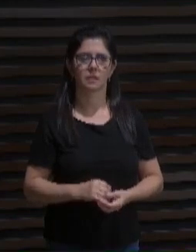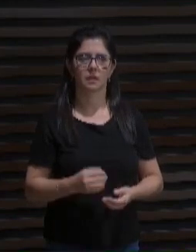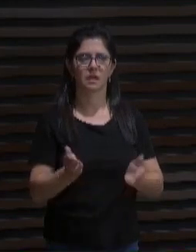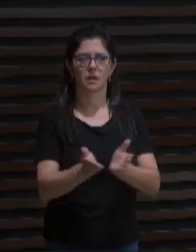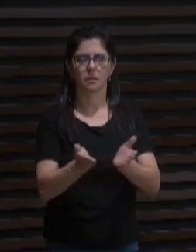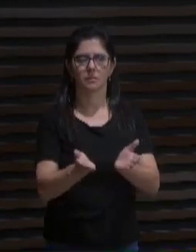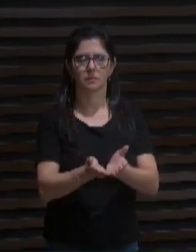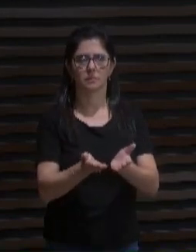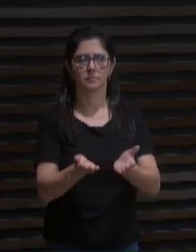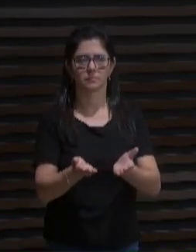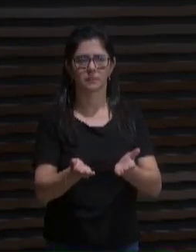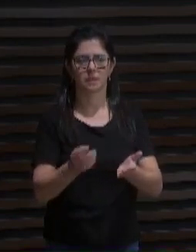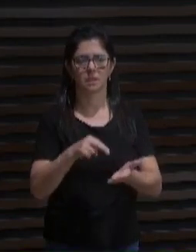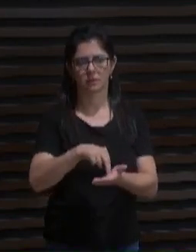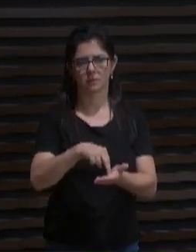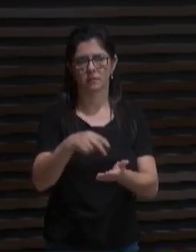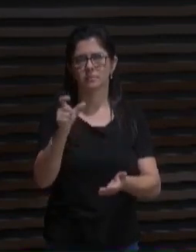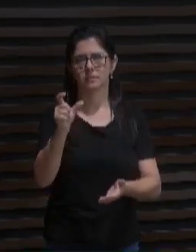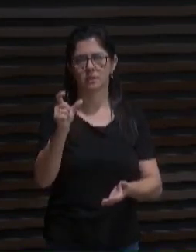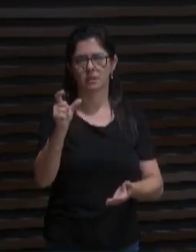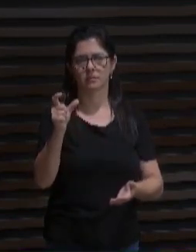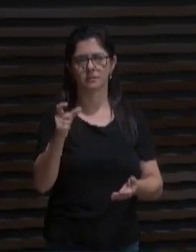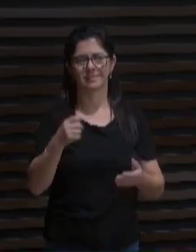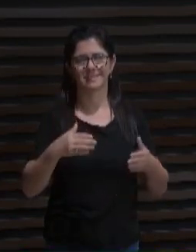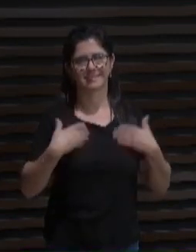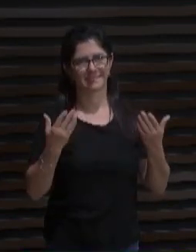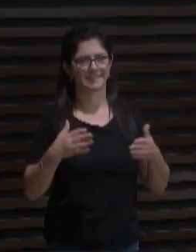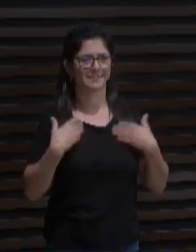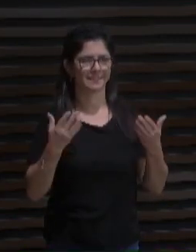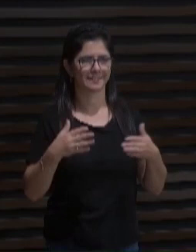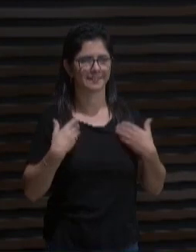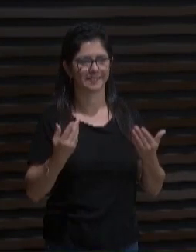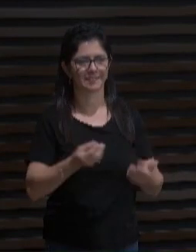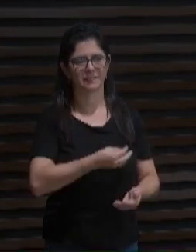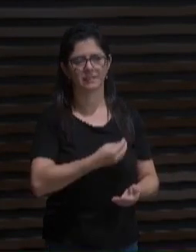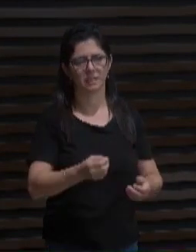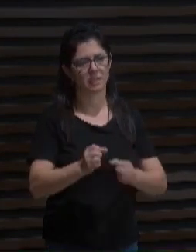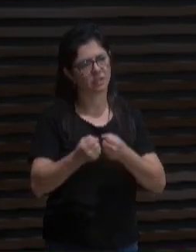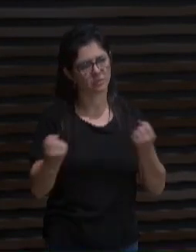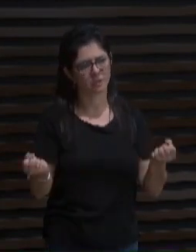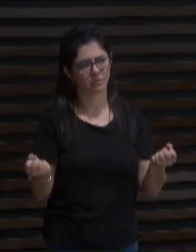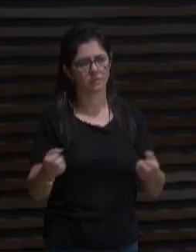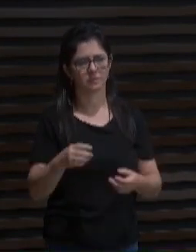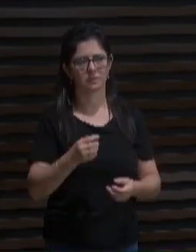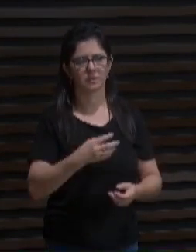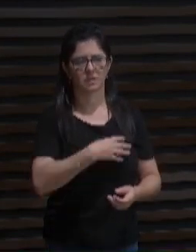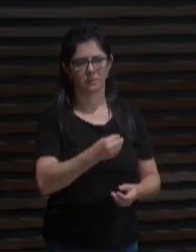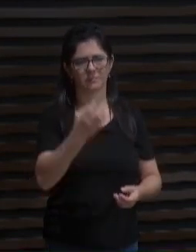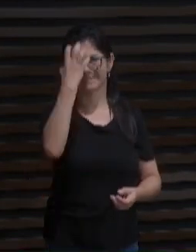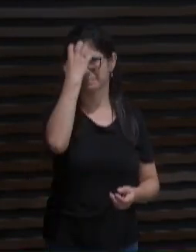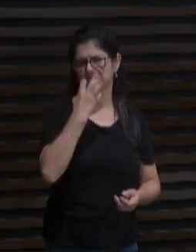comprometidos com a palavra. Eles viviam alegre, meu irmão. Não tem como um filho de Deus ser emburrado. Vamos ter aflição?